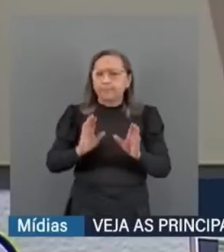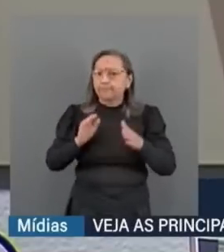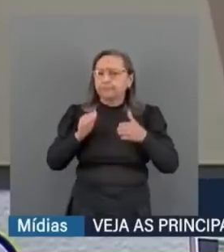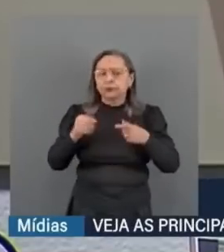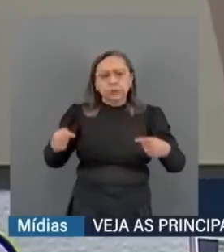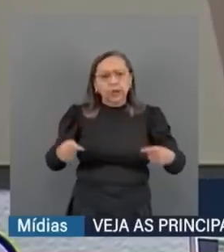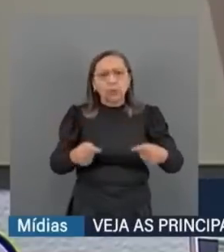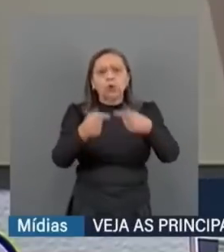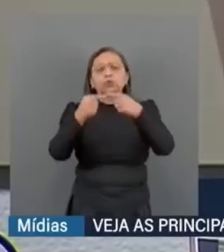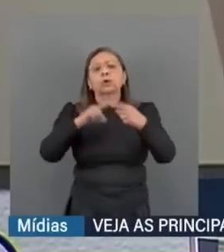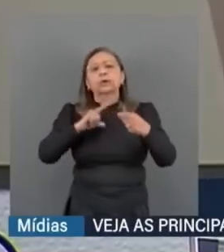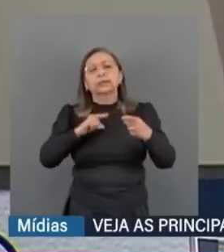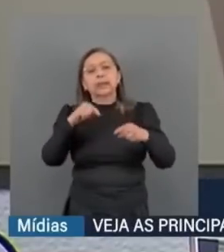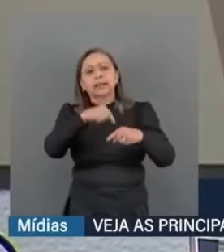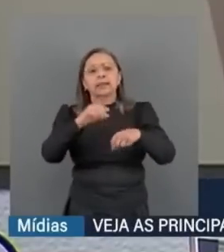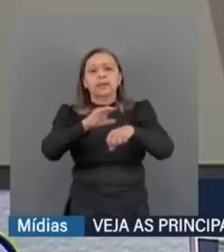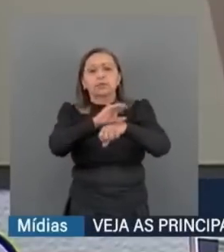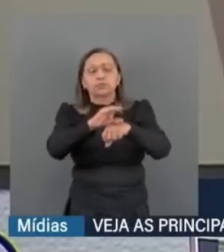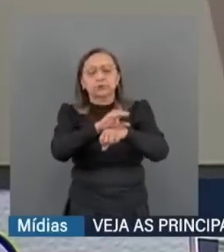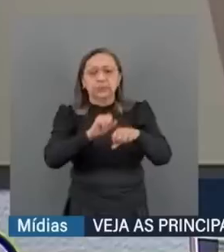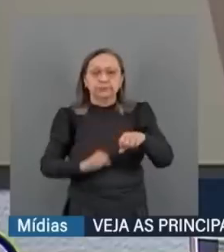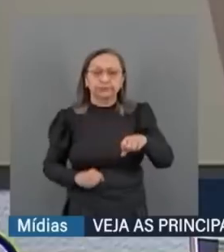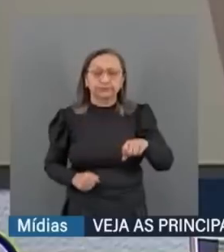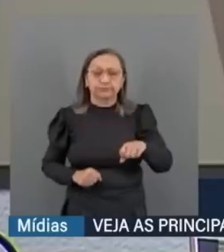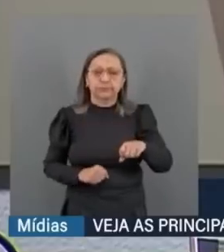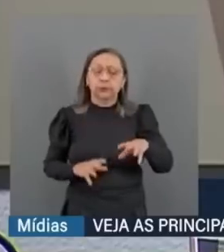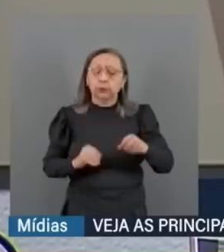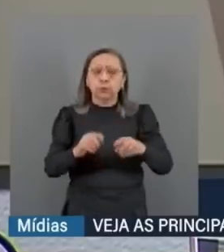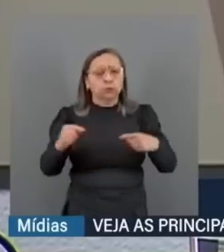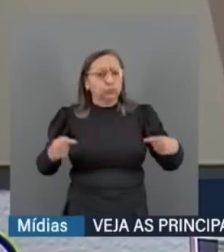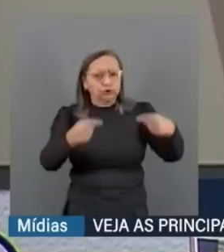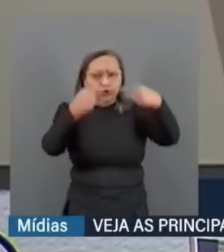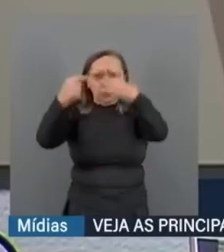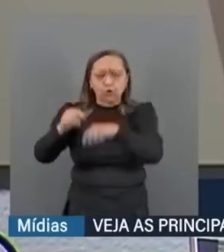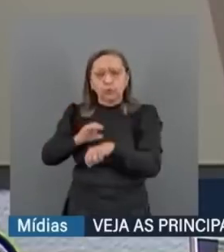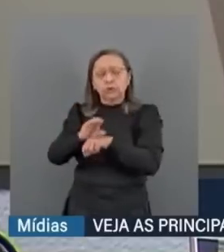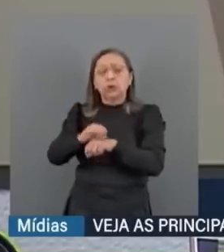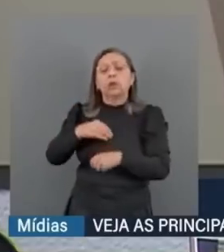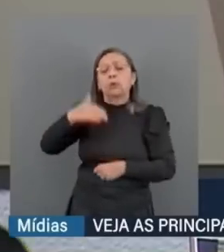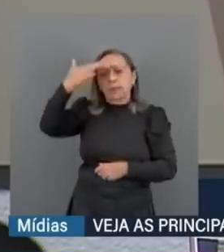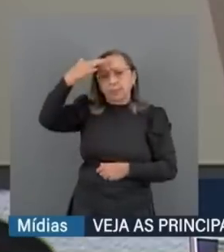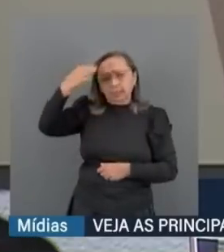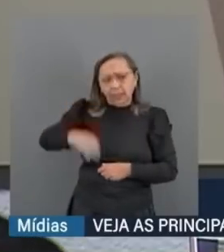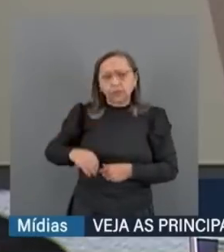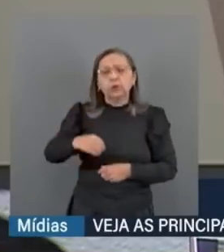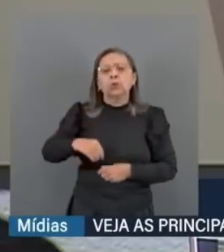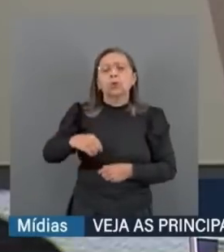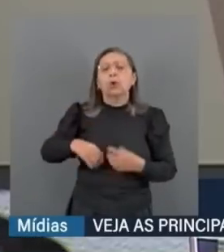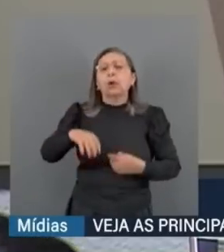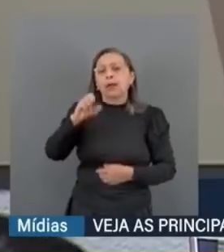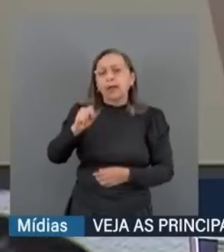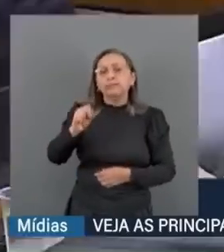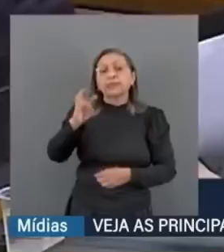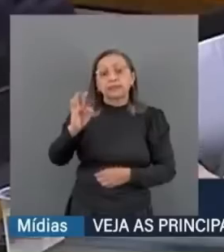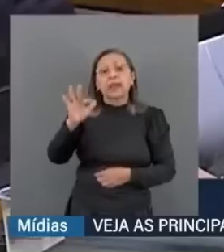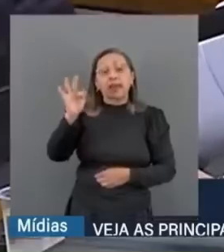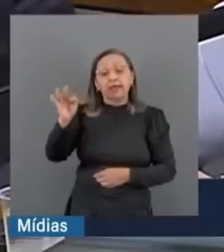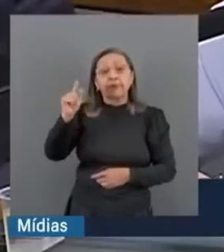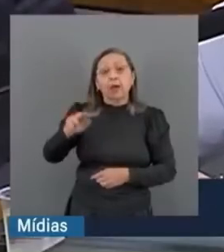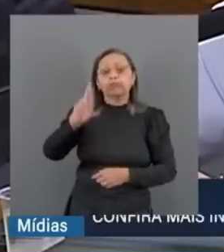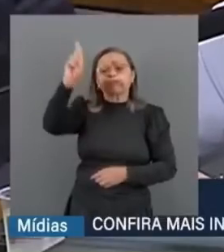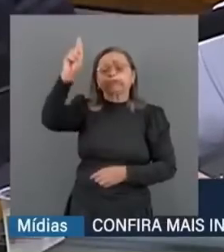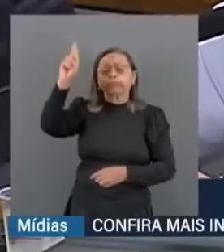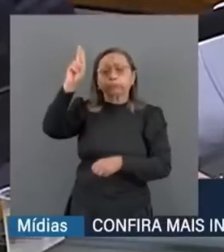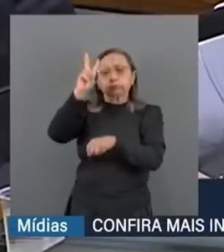nada disso que acontece a toda vez que se discute STJ, STF e outros.